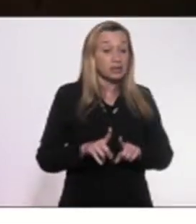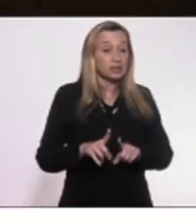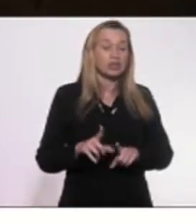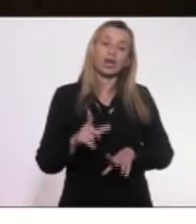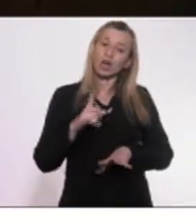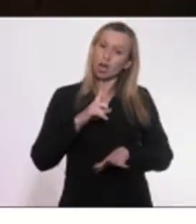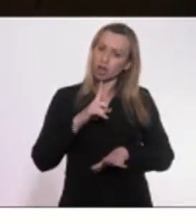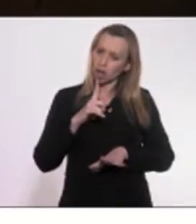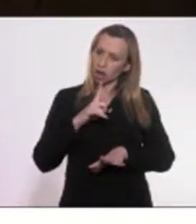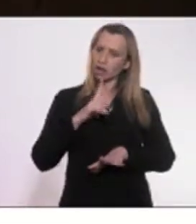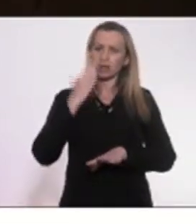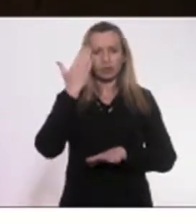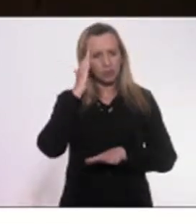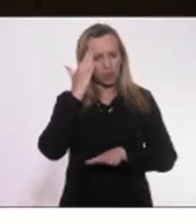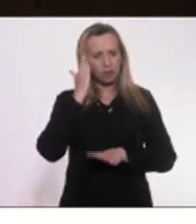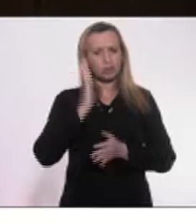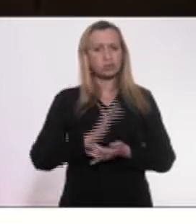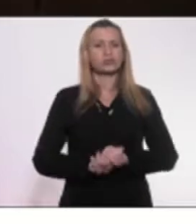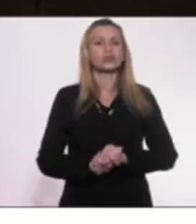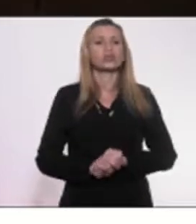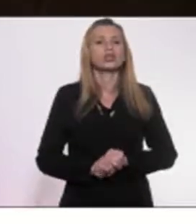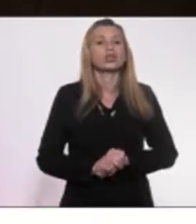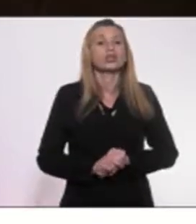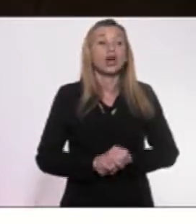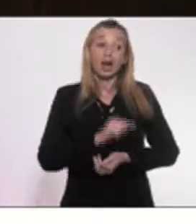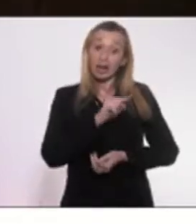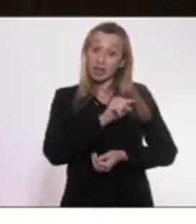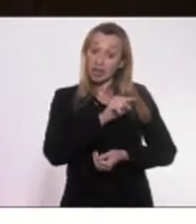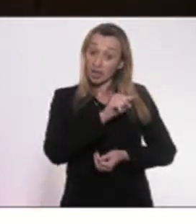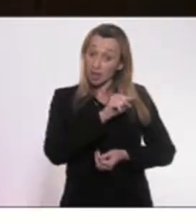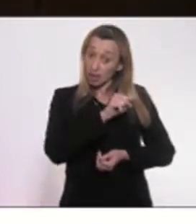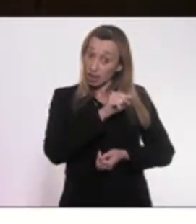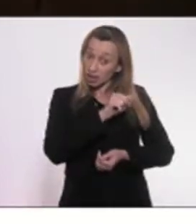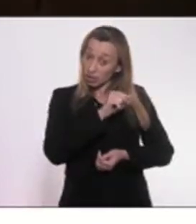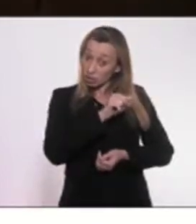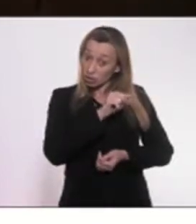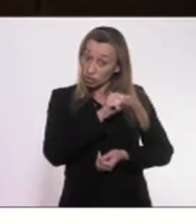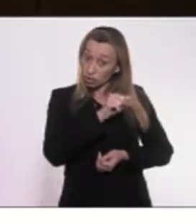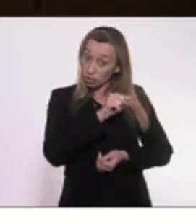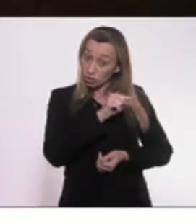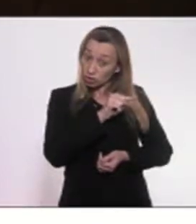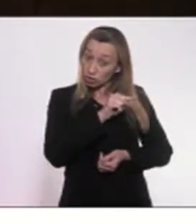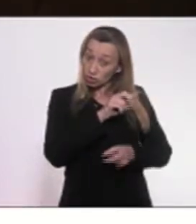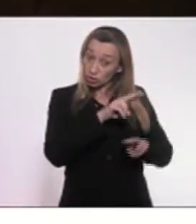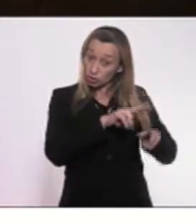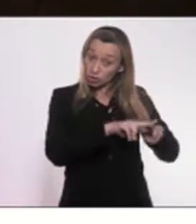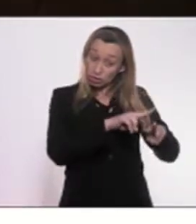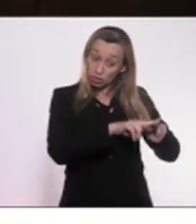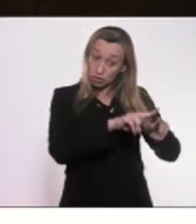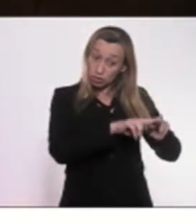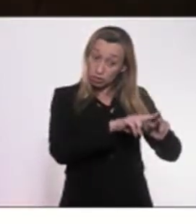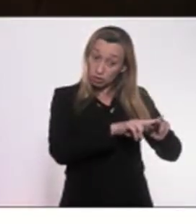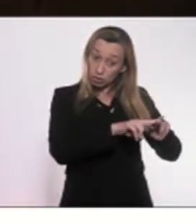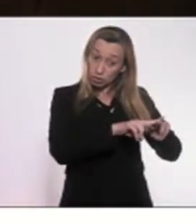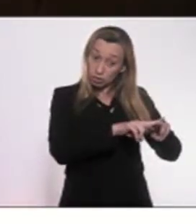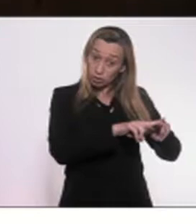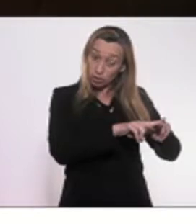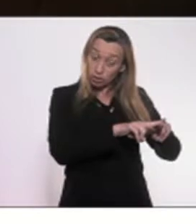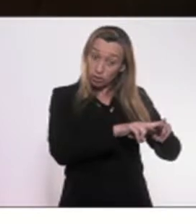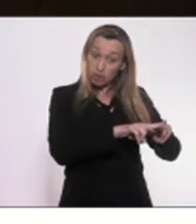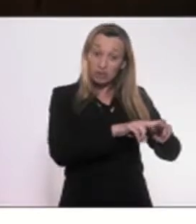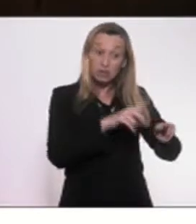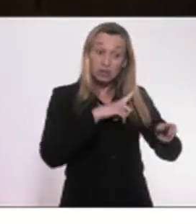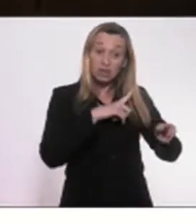um entendimento, salvo o melhor juízo, de que aqueles que transgrediram, eles não merecem ter regalias